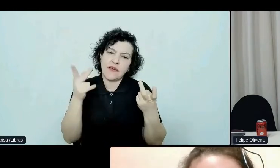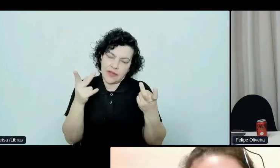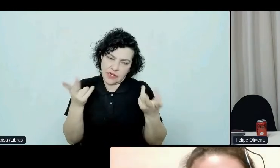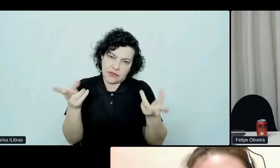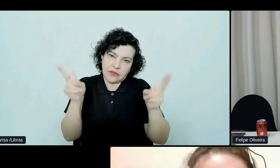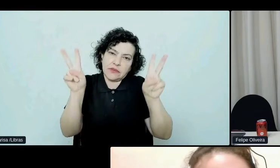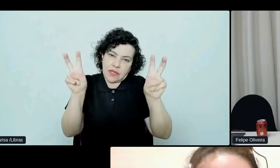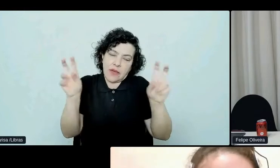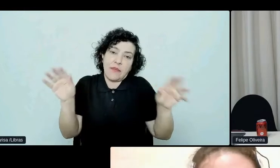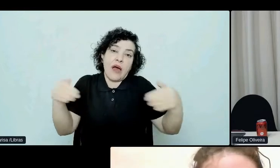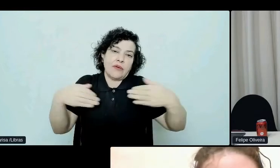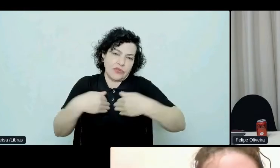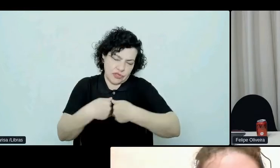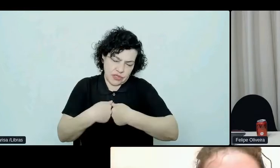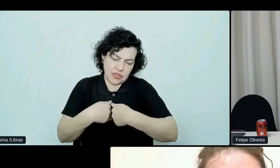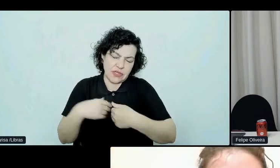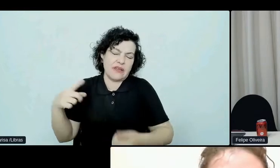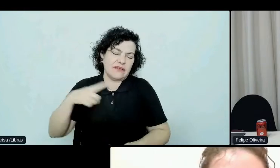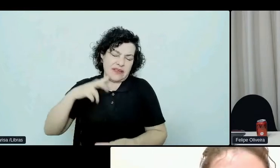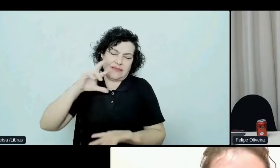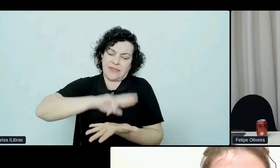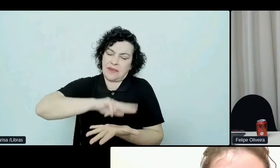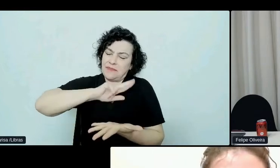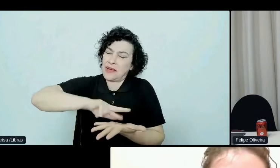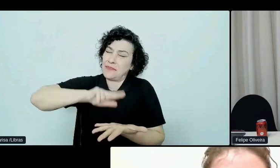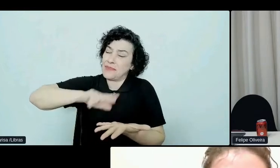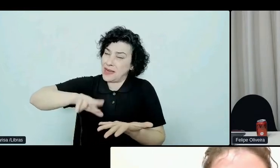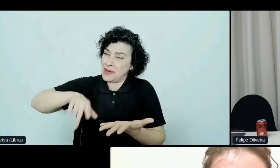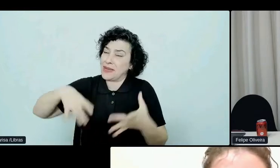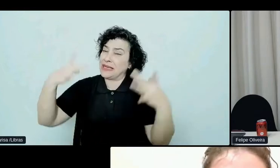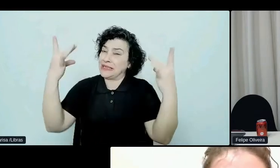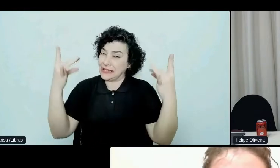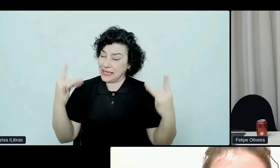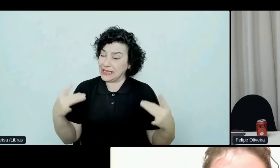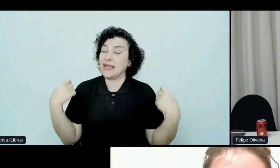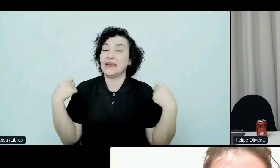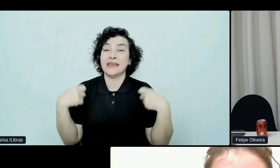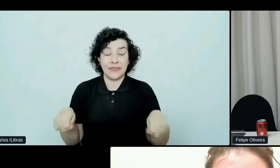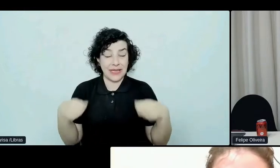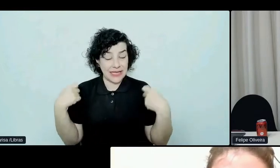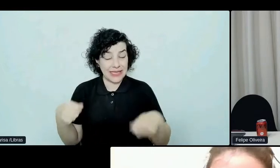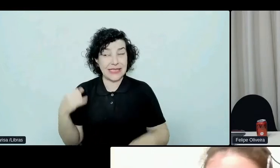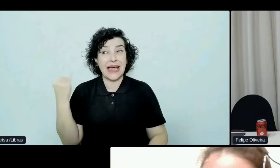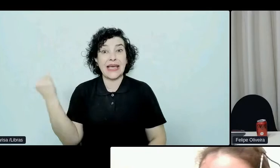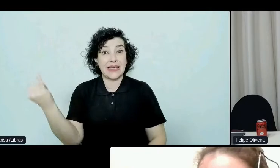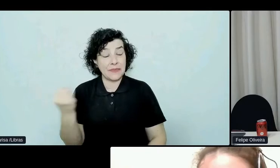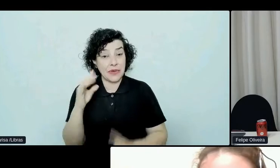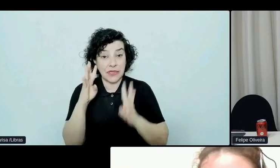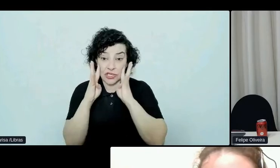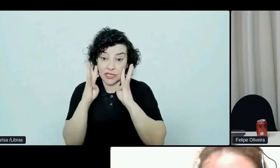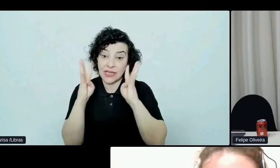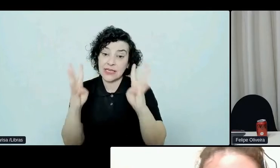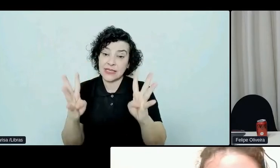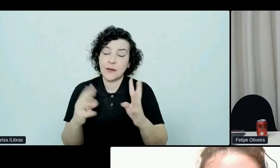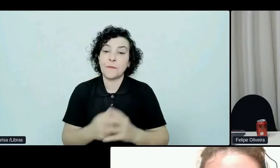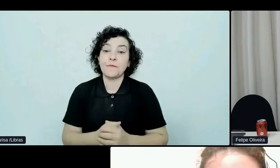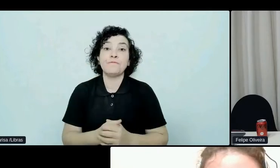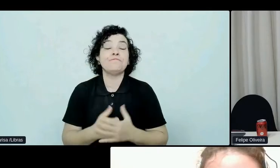isso. E um dos caminhos que eu vejo para que a gente consiga dar